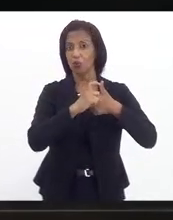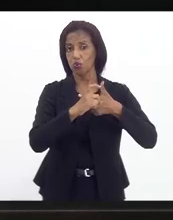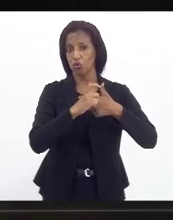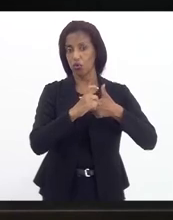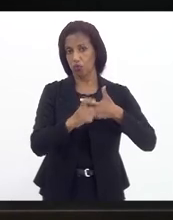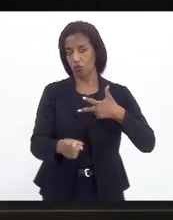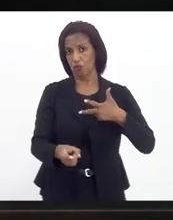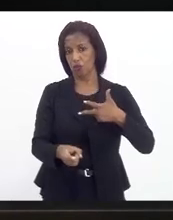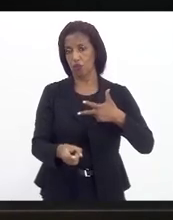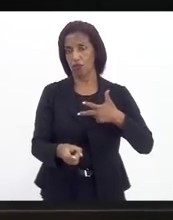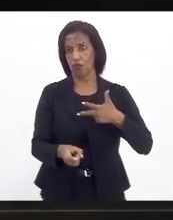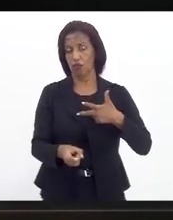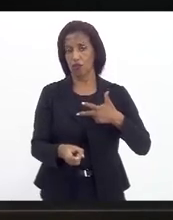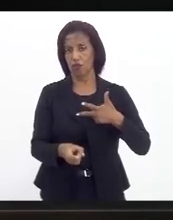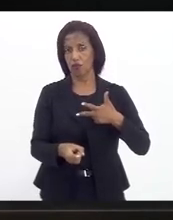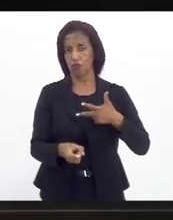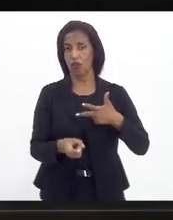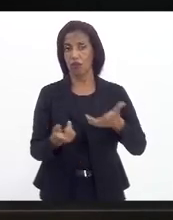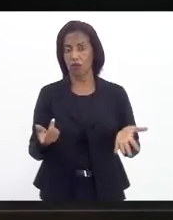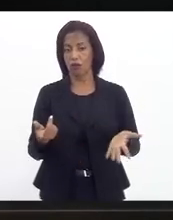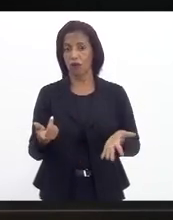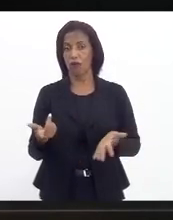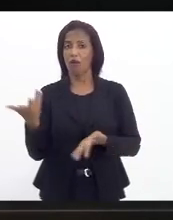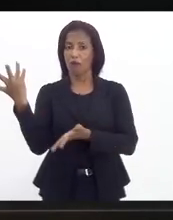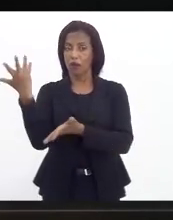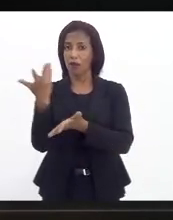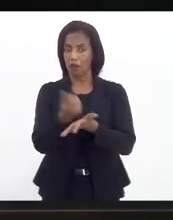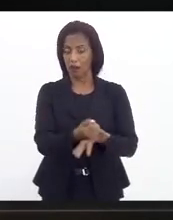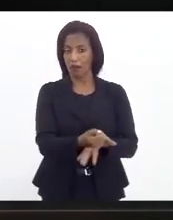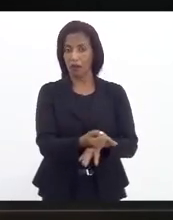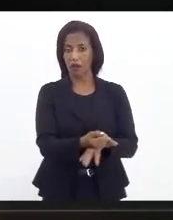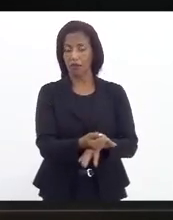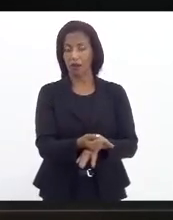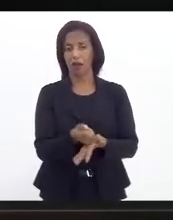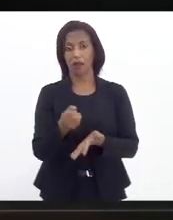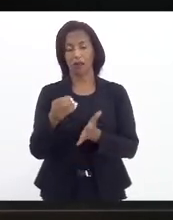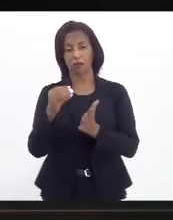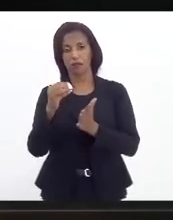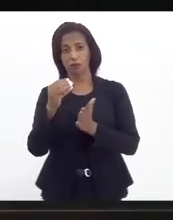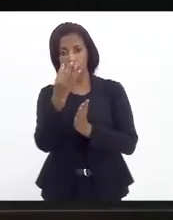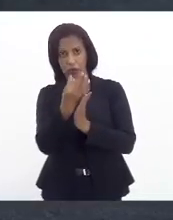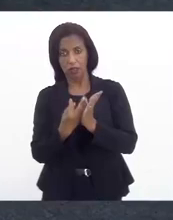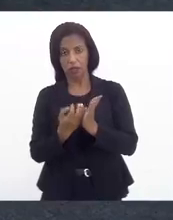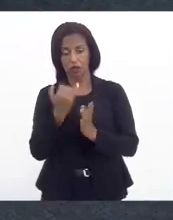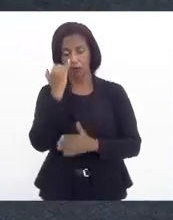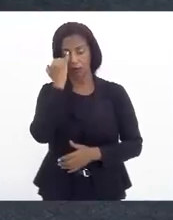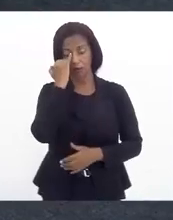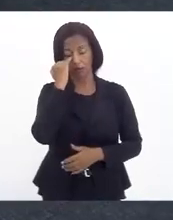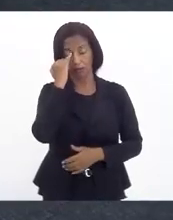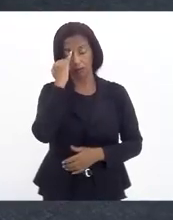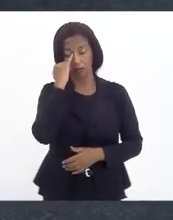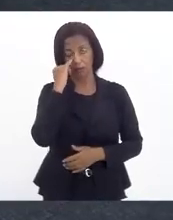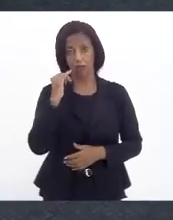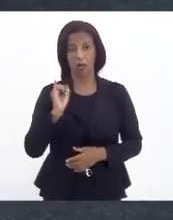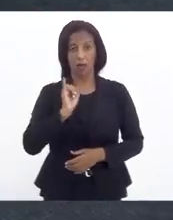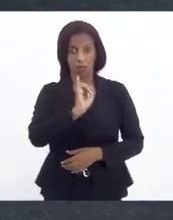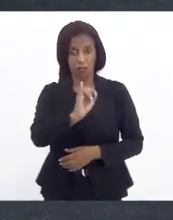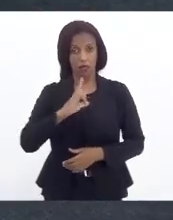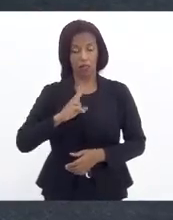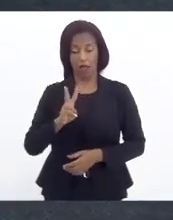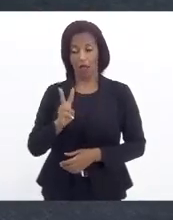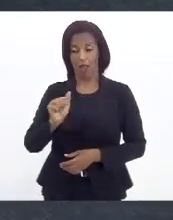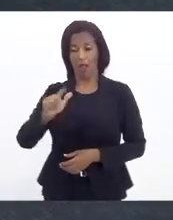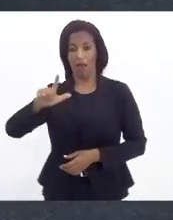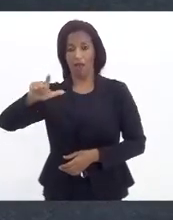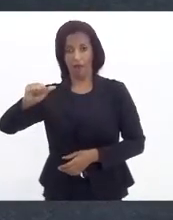o secretário tem que mandar... Não, estará gravada nas condicionantes. Não, se tiver as vagas, o secretário